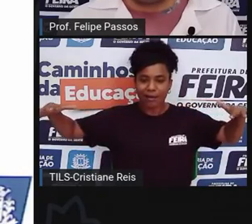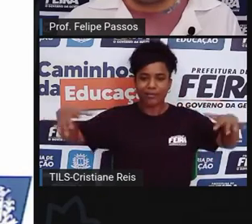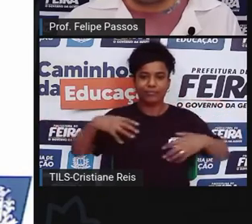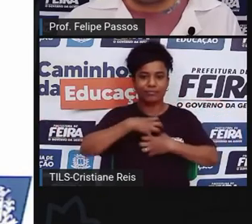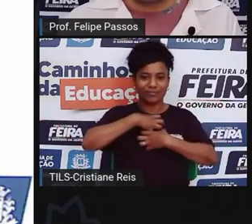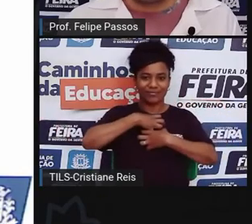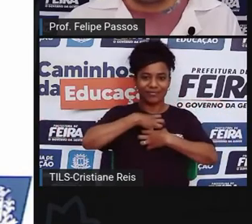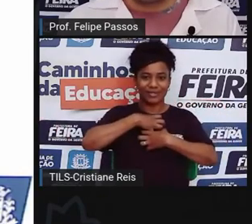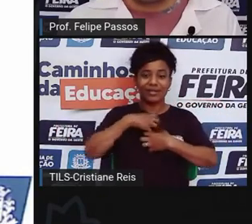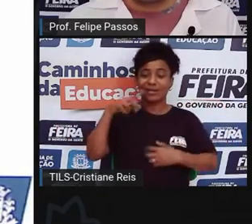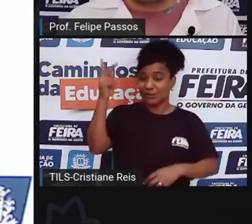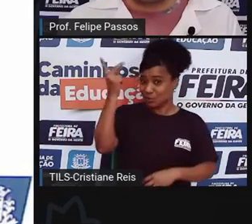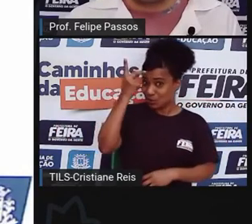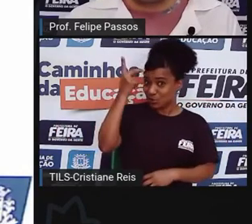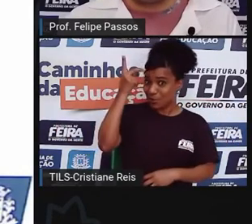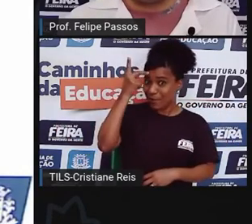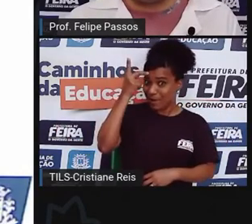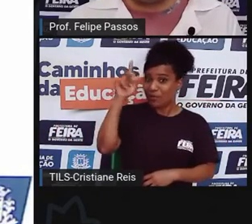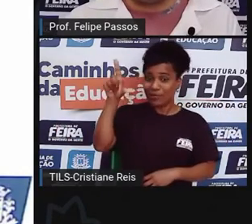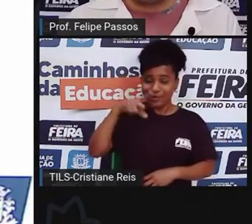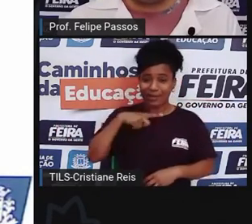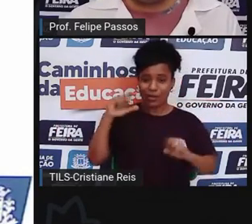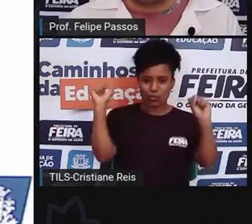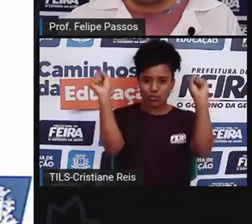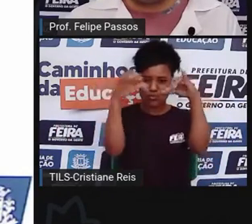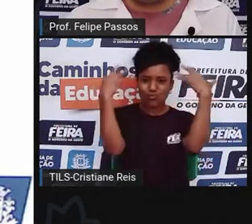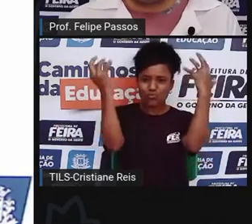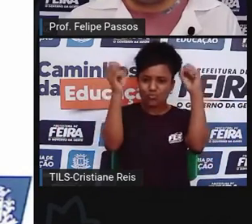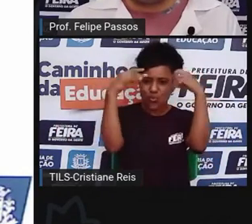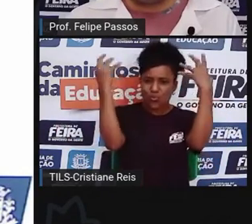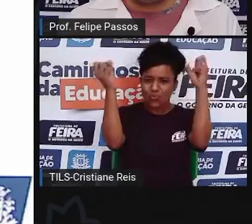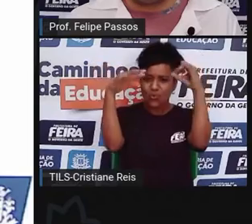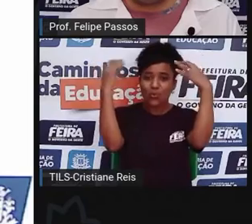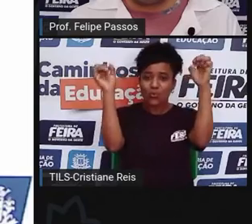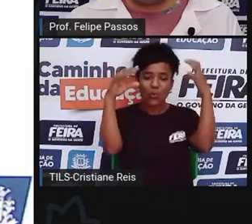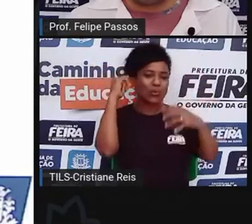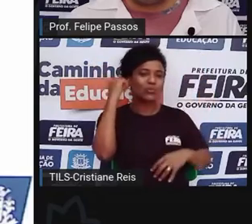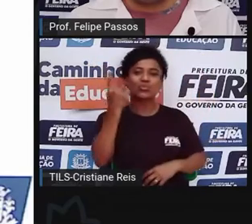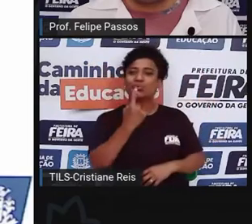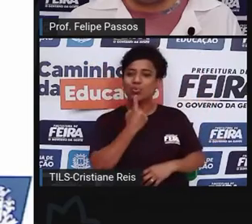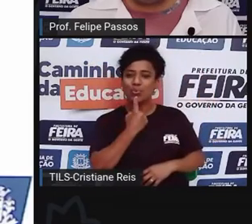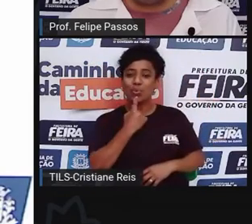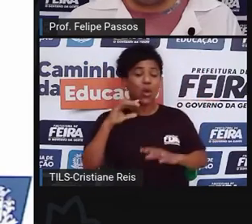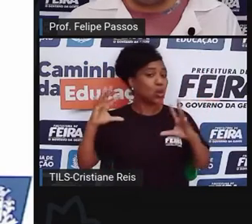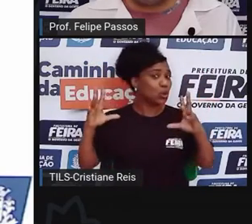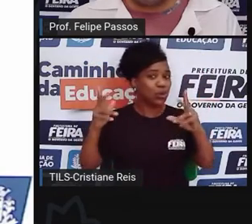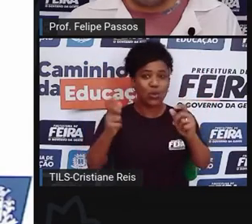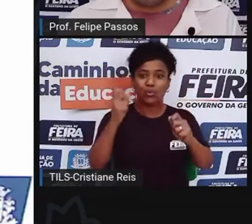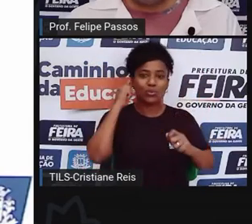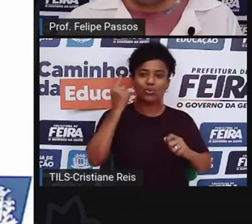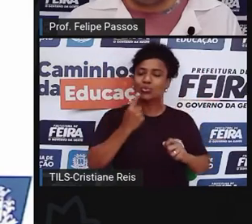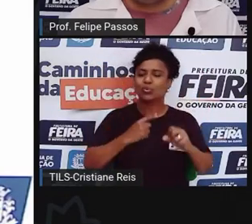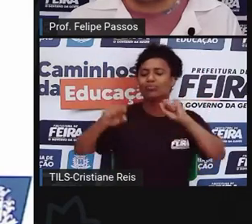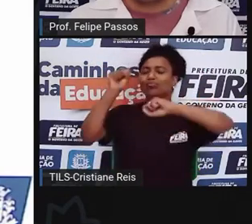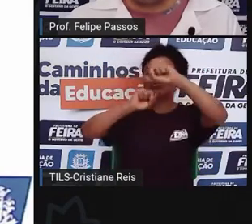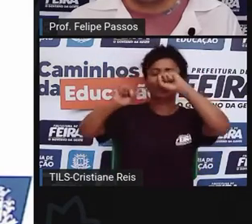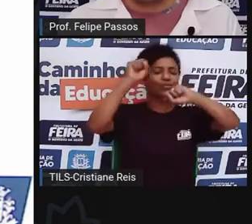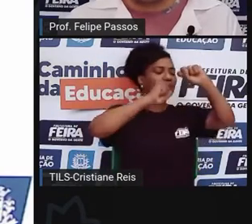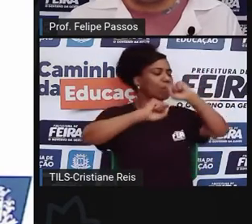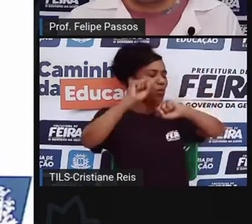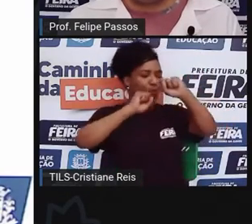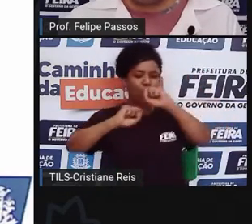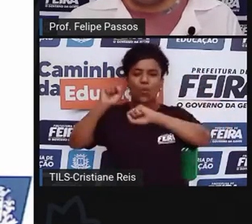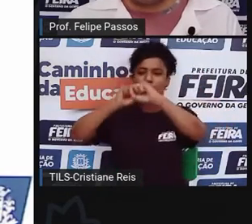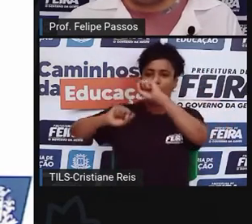dos surdos. É uma boate que o som é regulado bem grave e todos os deficientes auditivos estão lá dançando como... Aí a pessoa, como é que